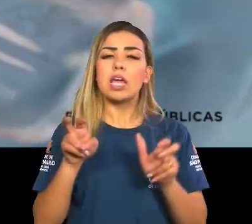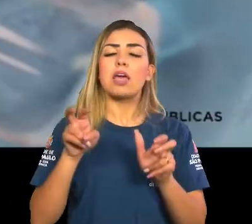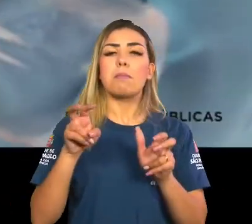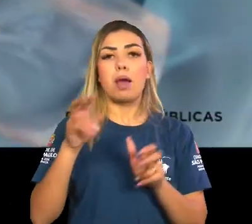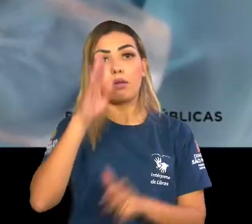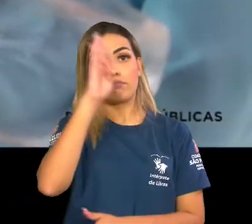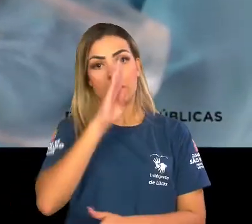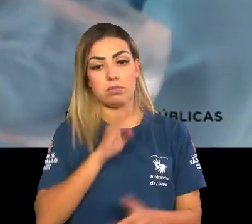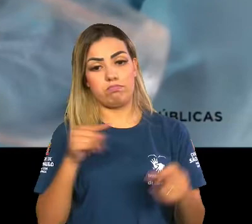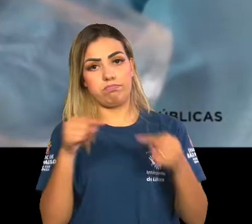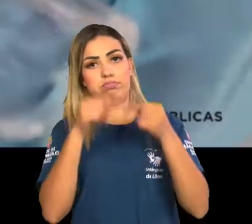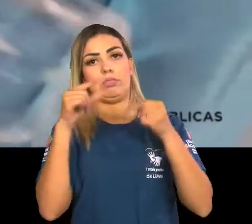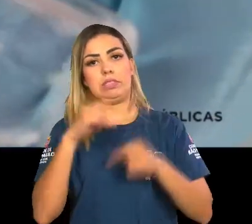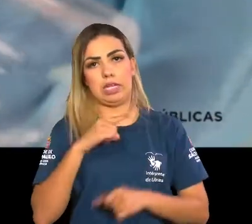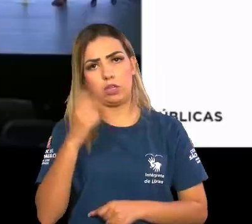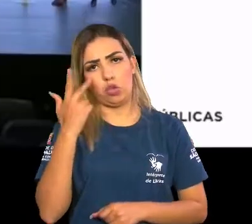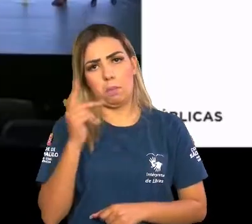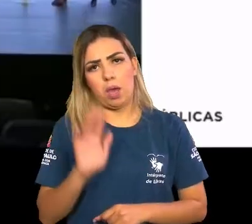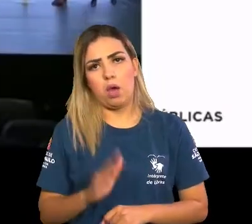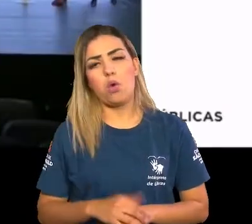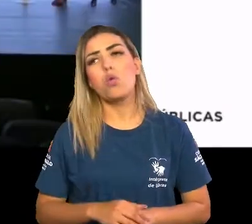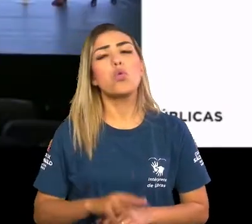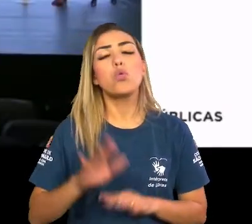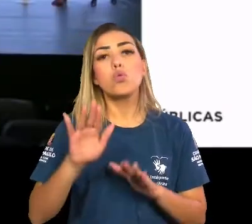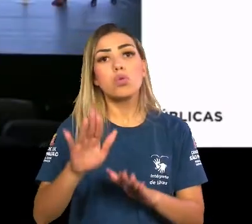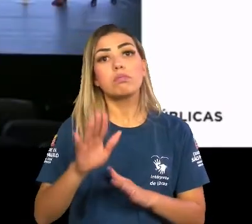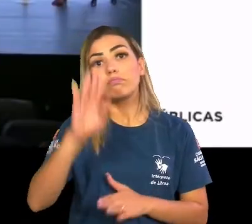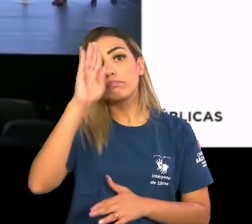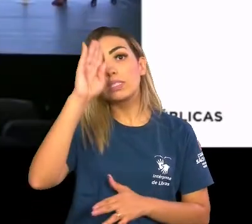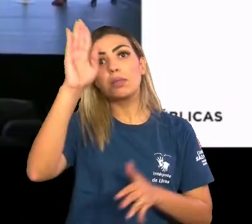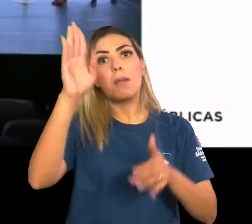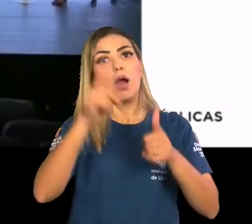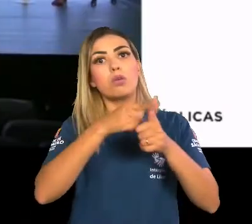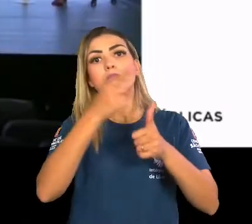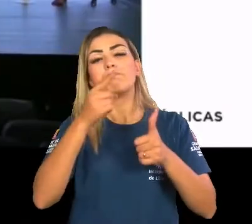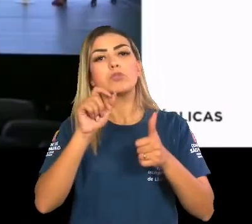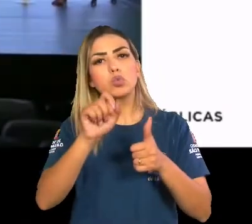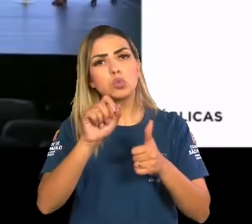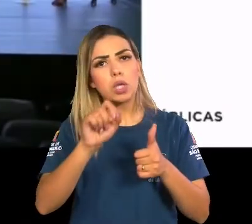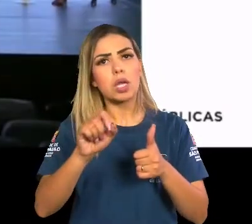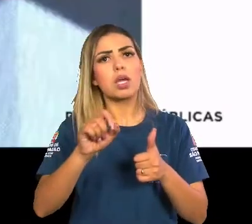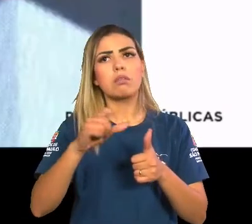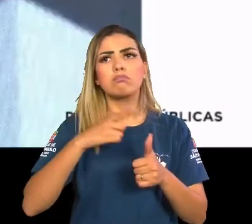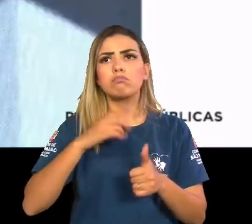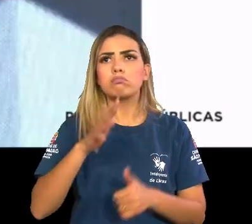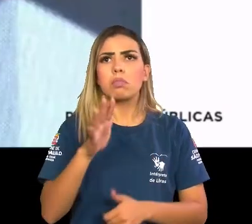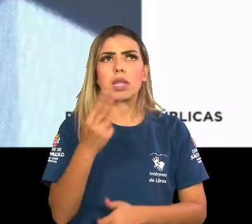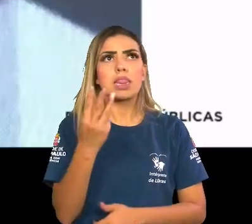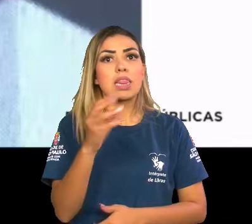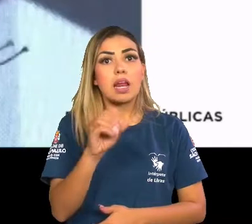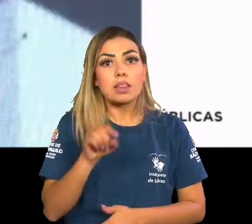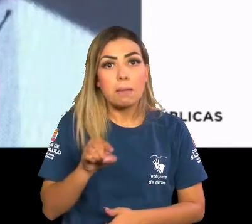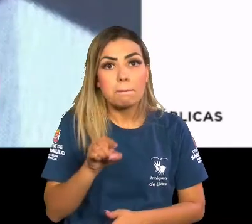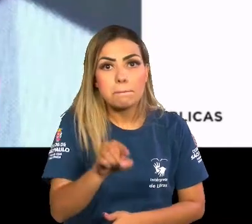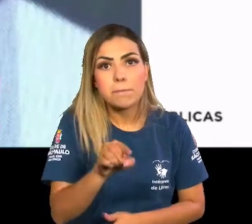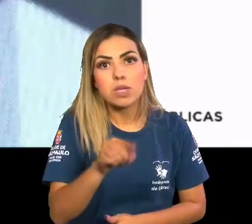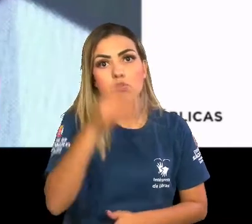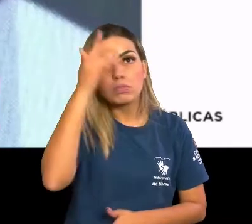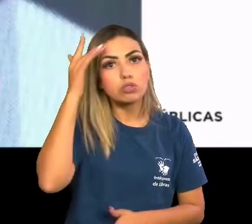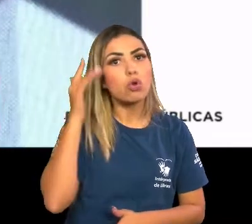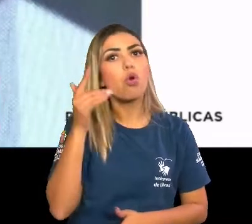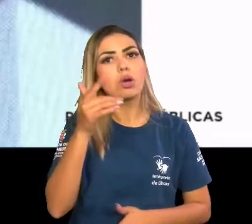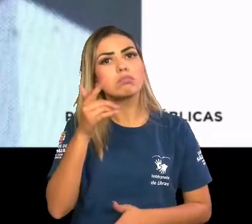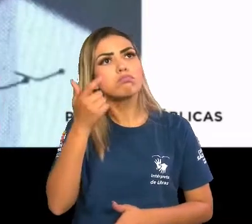aos brasileiros. Um dos pontos altos do evento, que registrou mais de 30 mil visualizações, foi